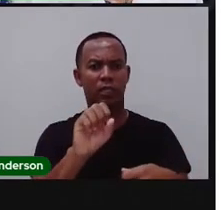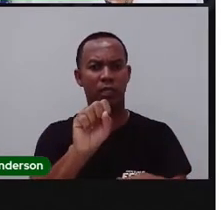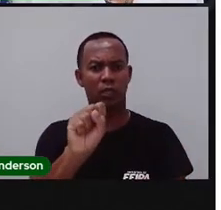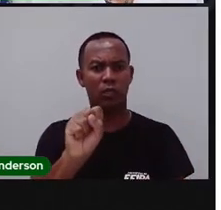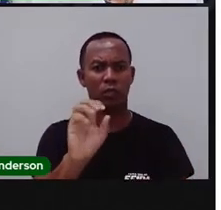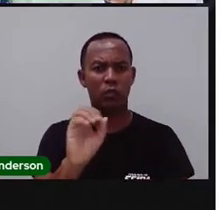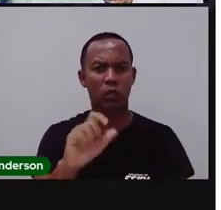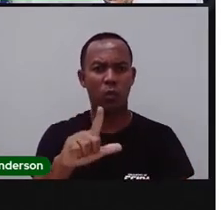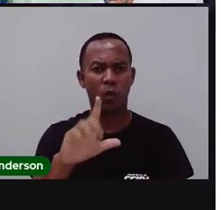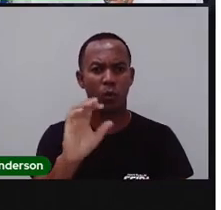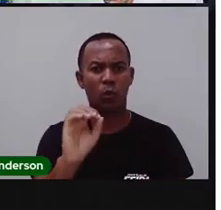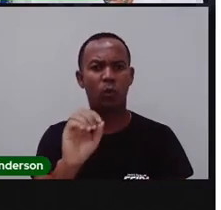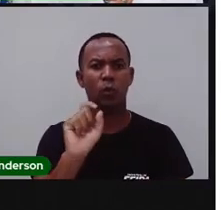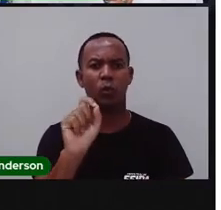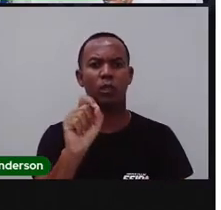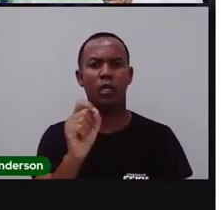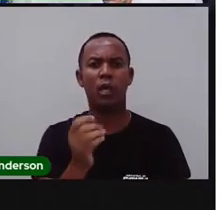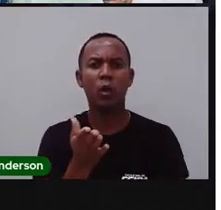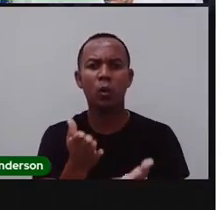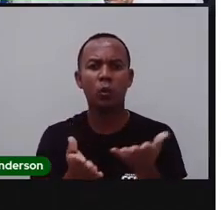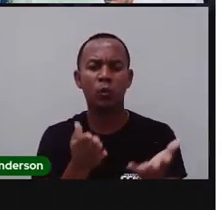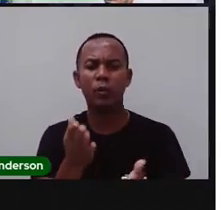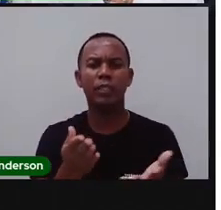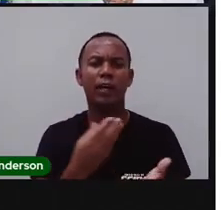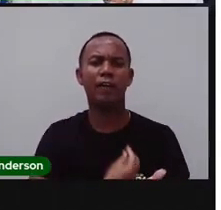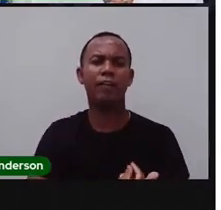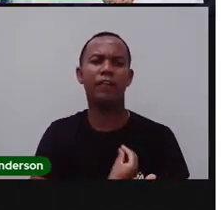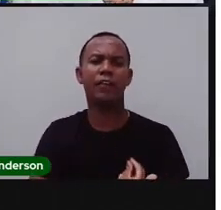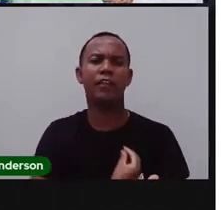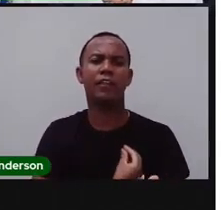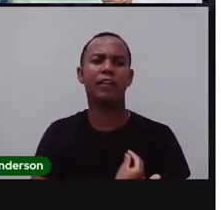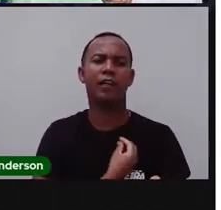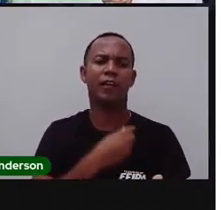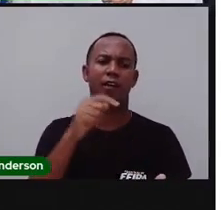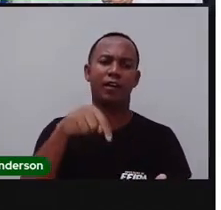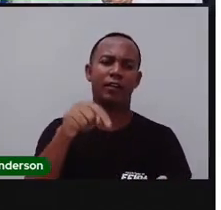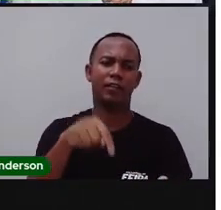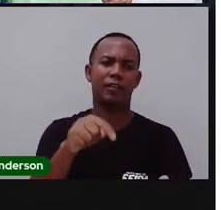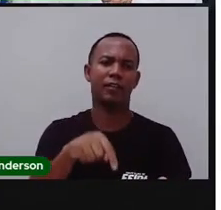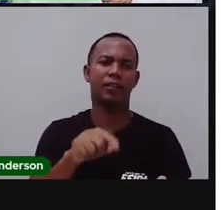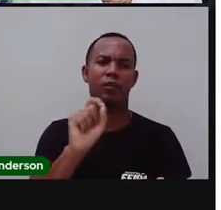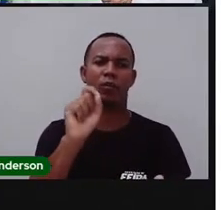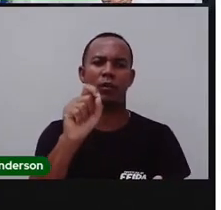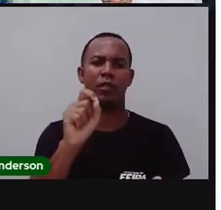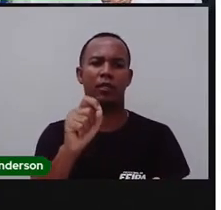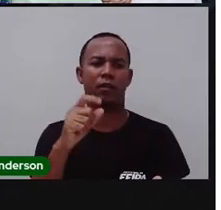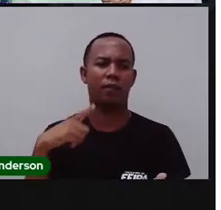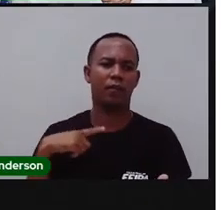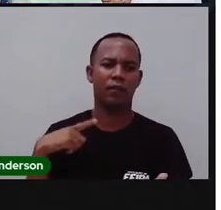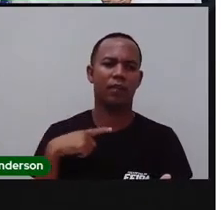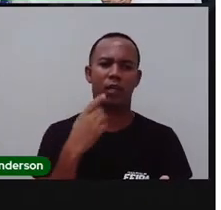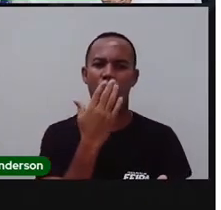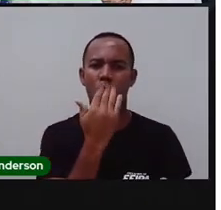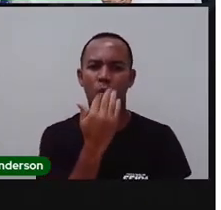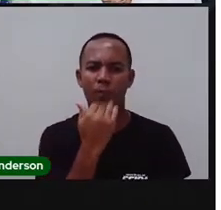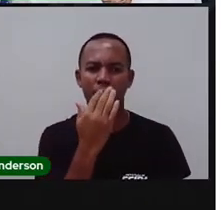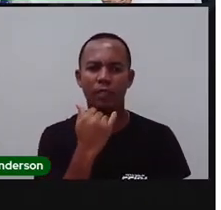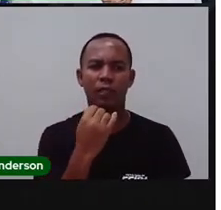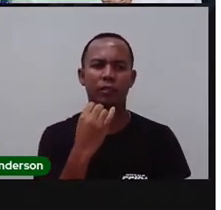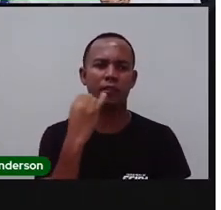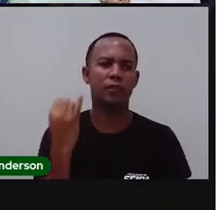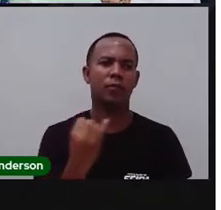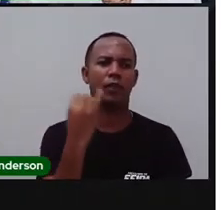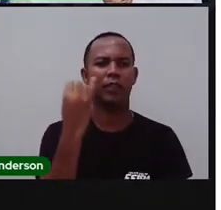importante para o desenvolvimento da vida na Terra, visto que dele retiramos os alimentos necessários para a